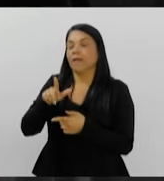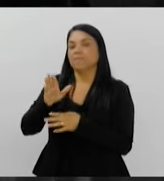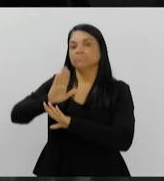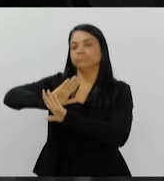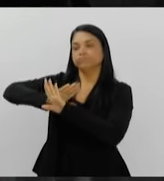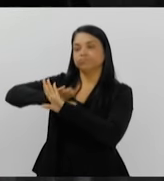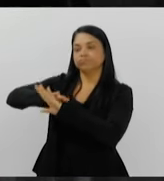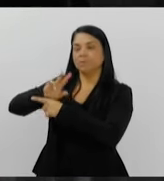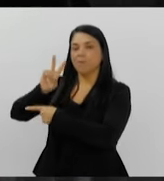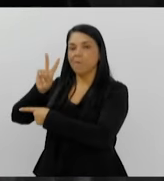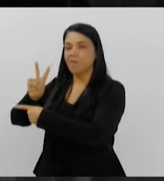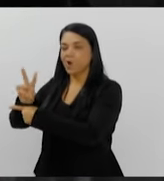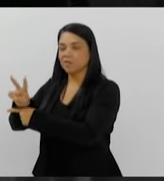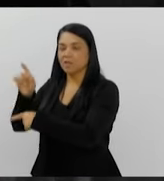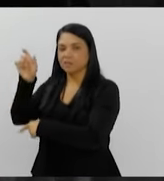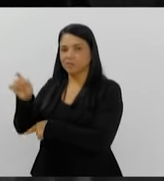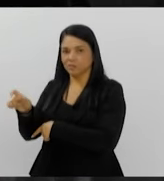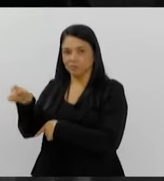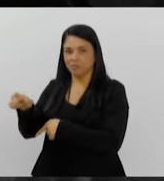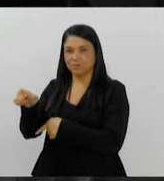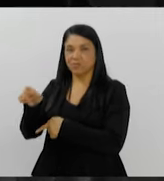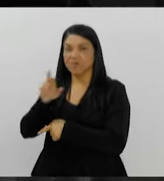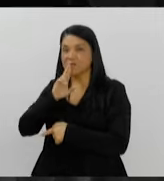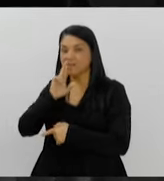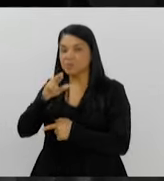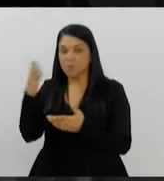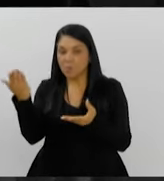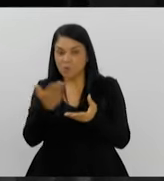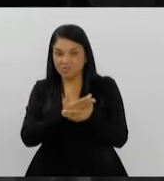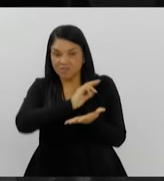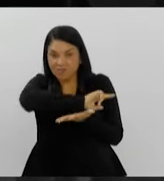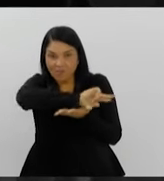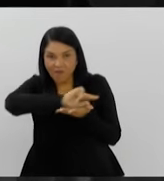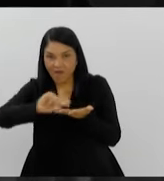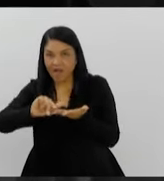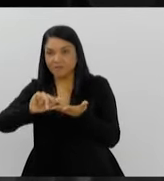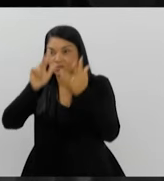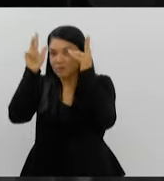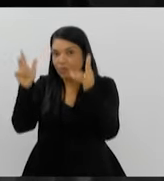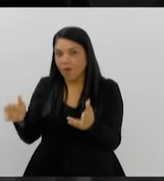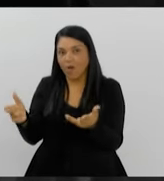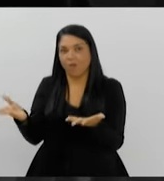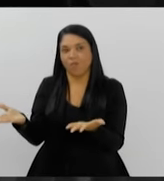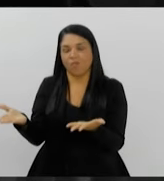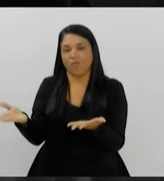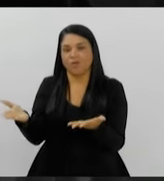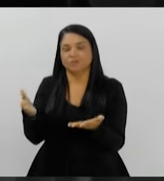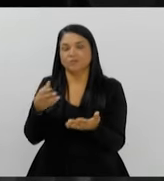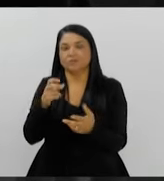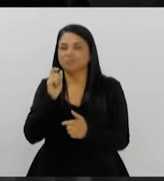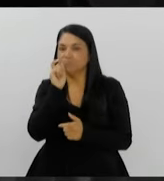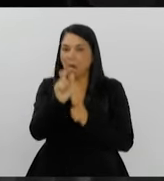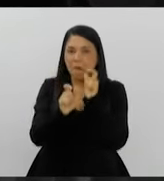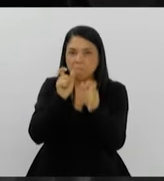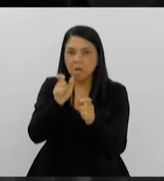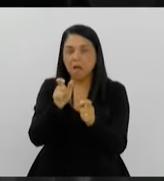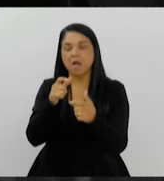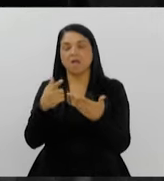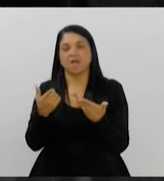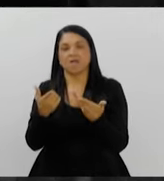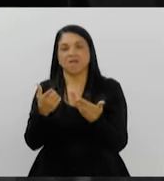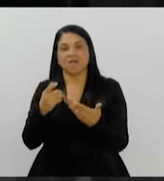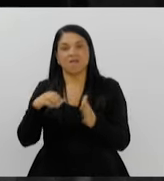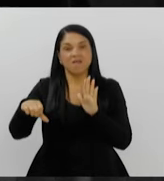tem respondendo a quantidade de processos dessa mesma natureza que é injúria calúnia difamação